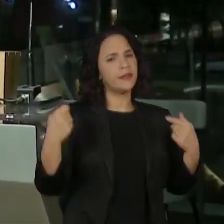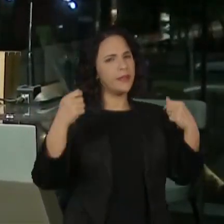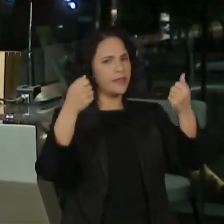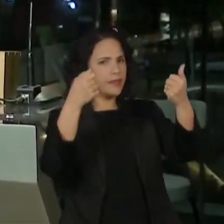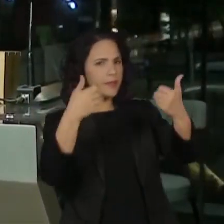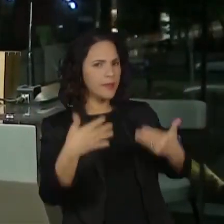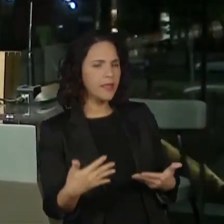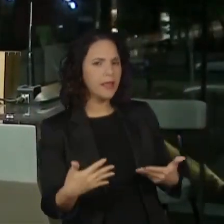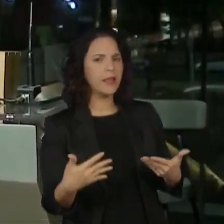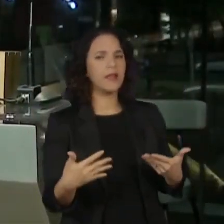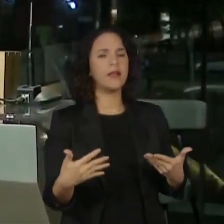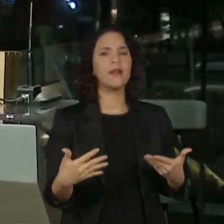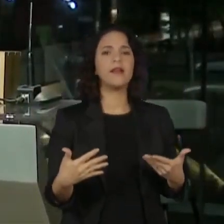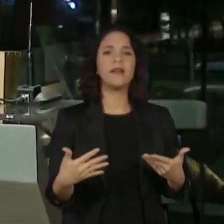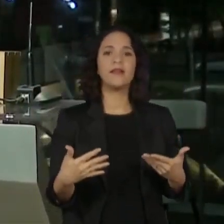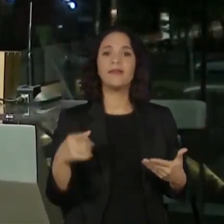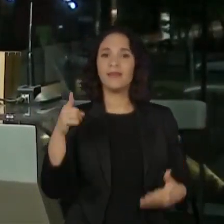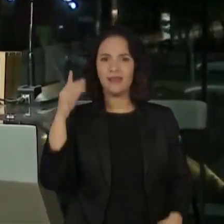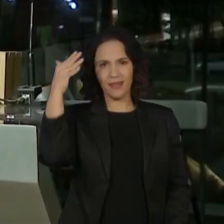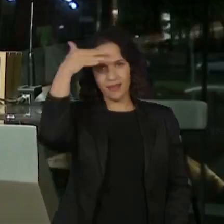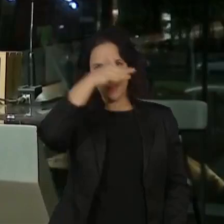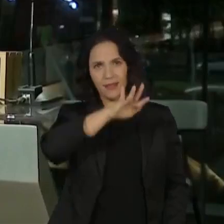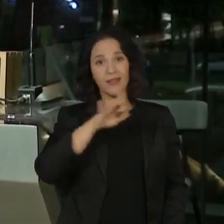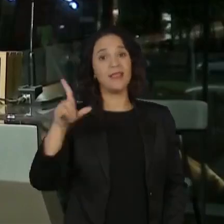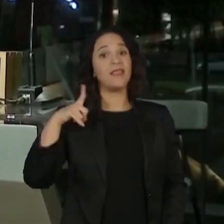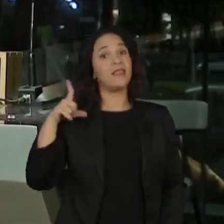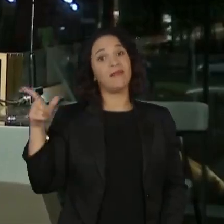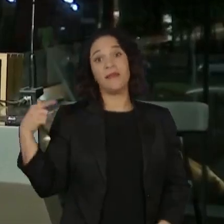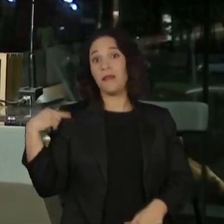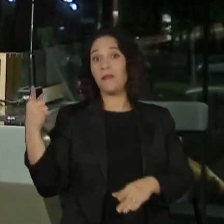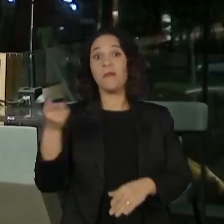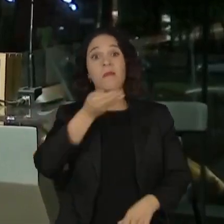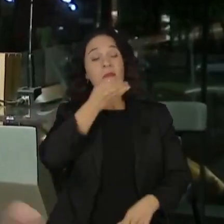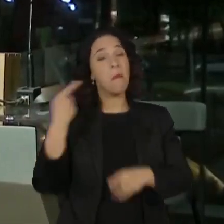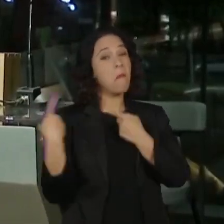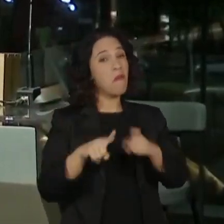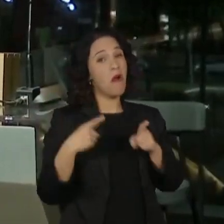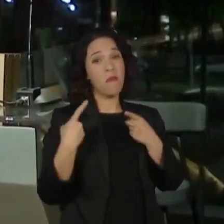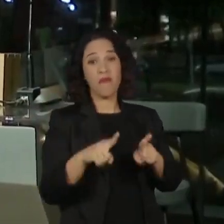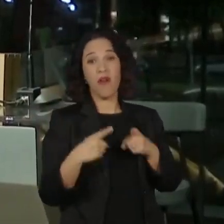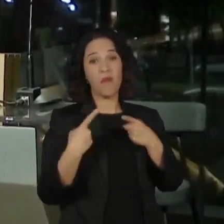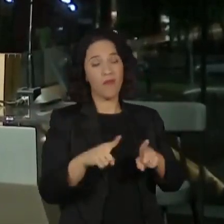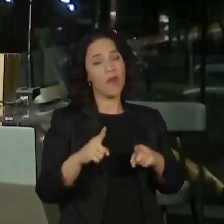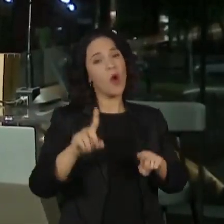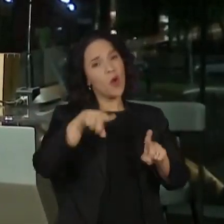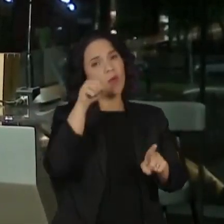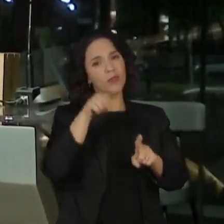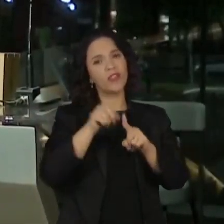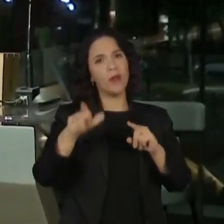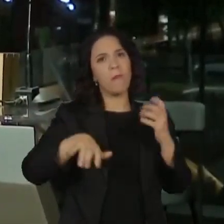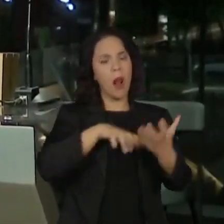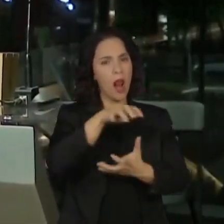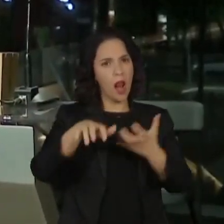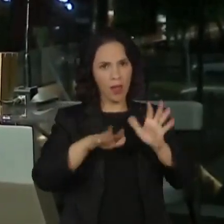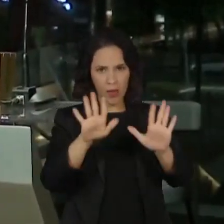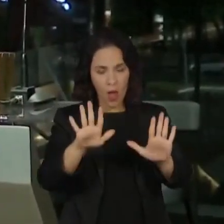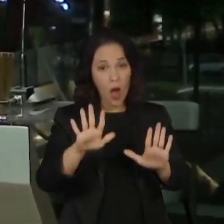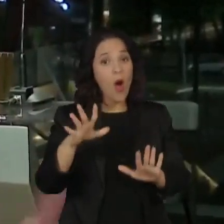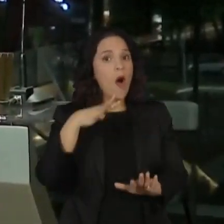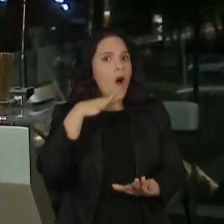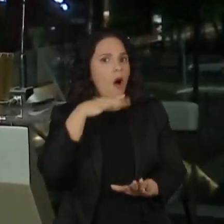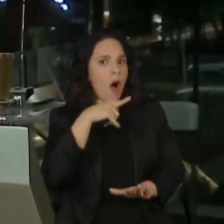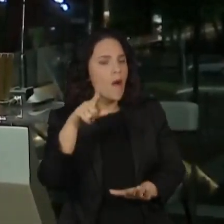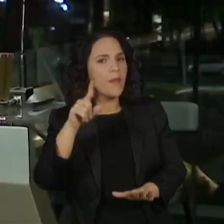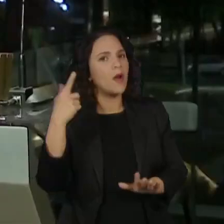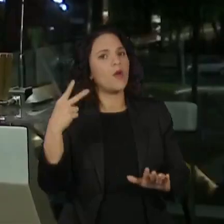dizer que o Datena foi provocado o debate inteiro pelo Pablo Marçal que veio para tumultuar não que isso Justifique nenhum tipo de violência de